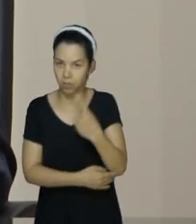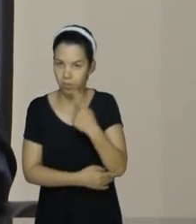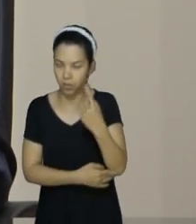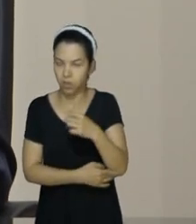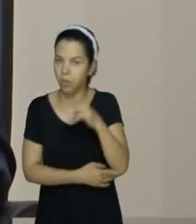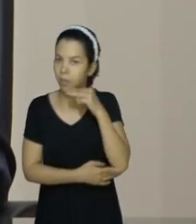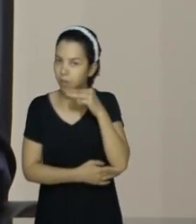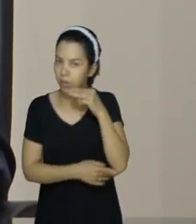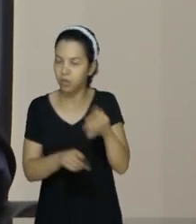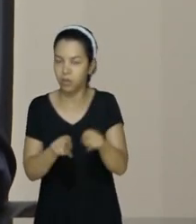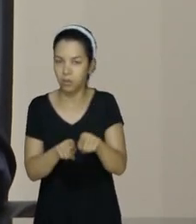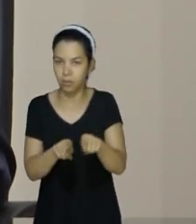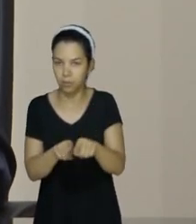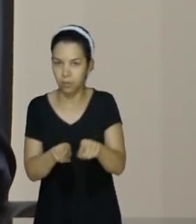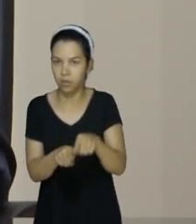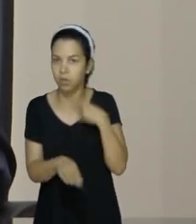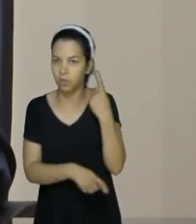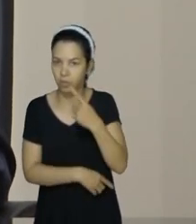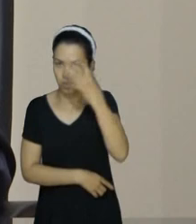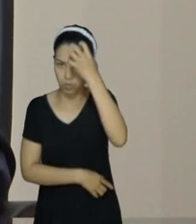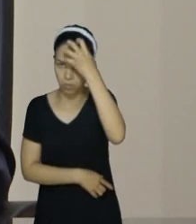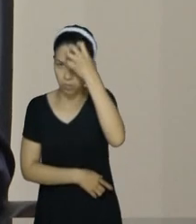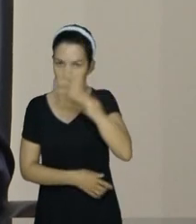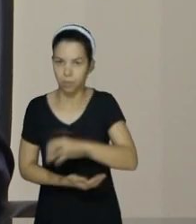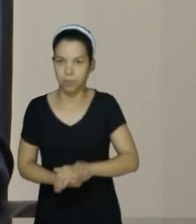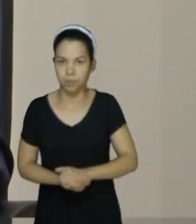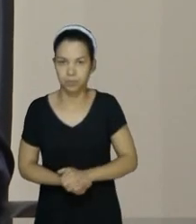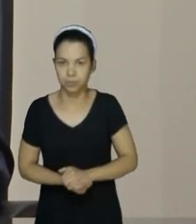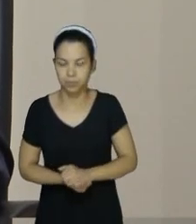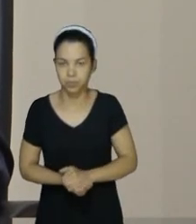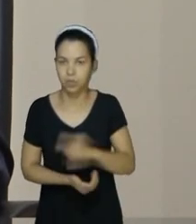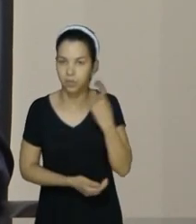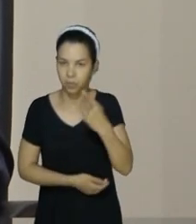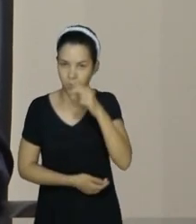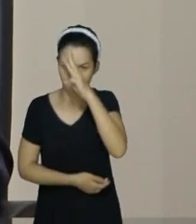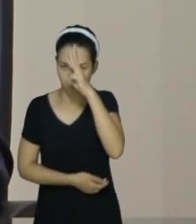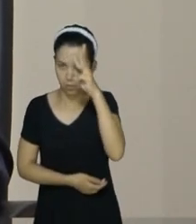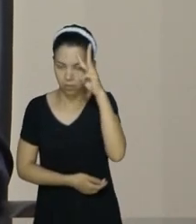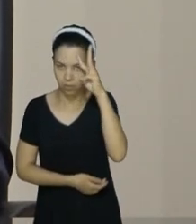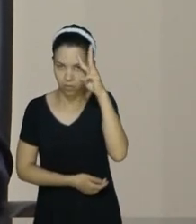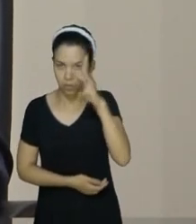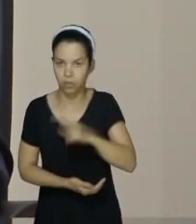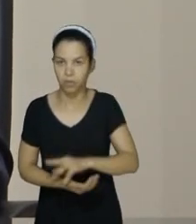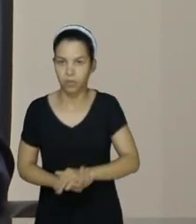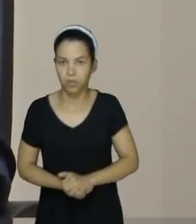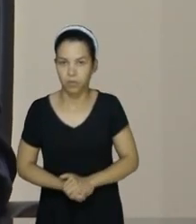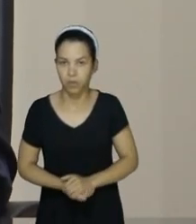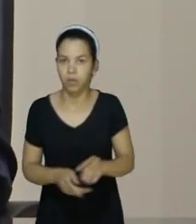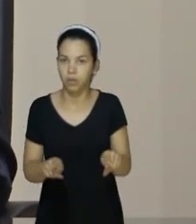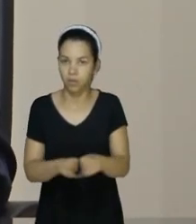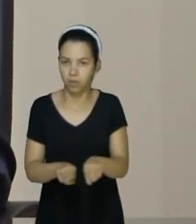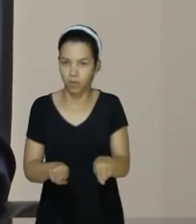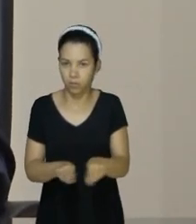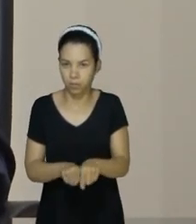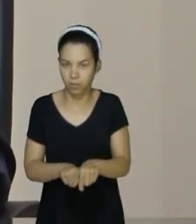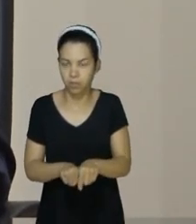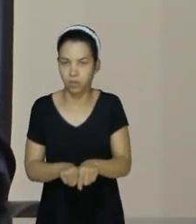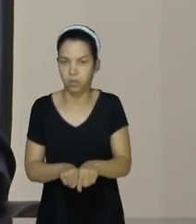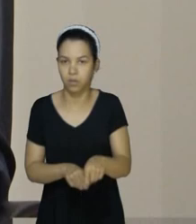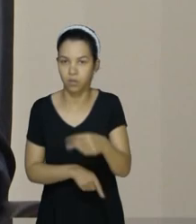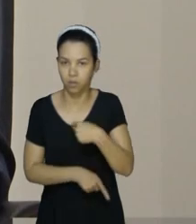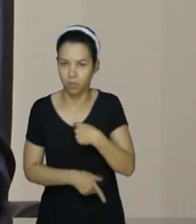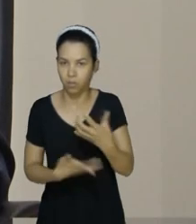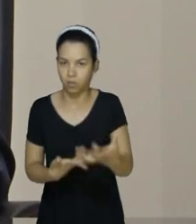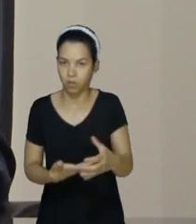deputado Ismael, que estava há pouco aqui, o deputado Weber, nosso deputado também. Quero